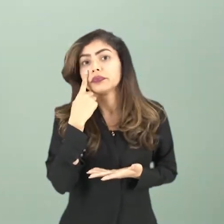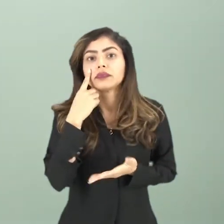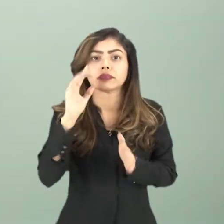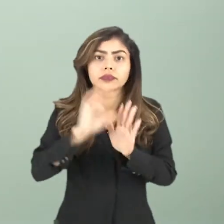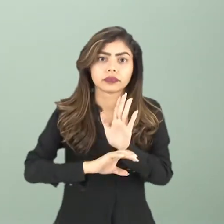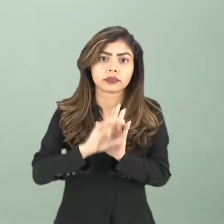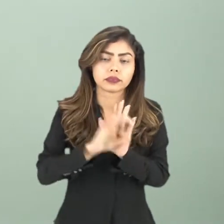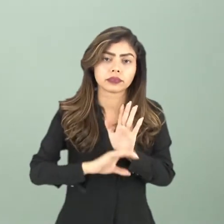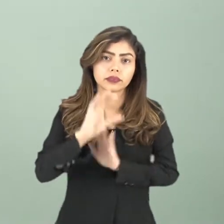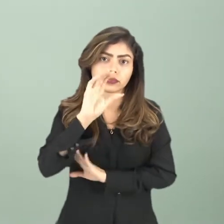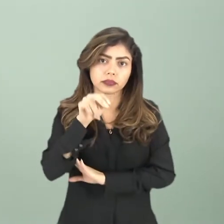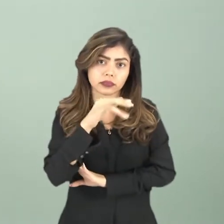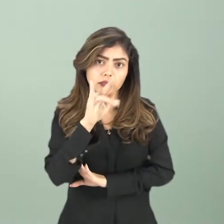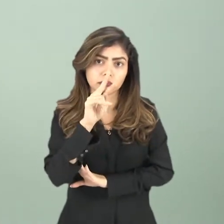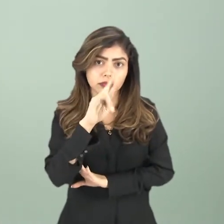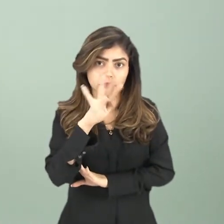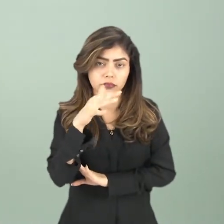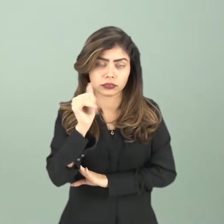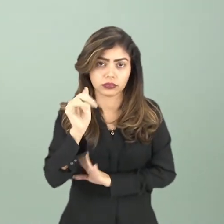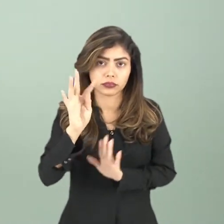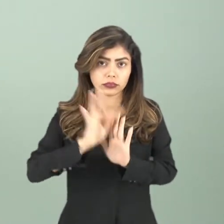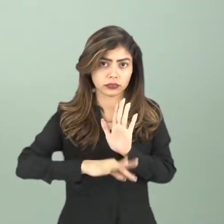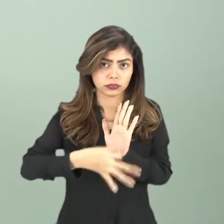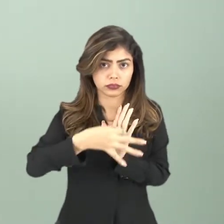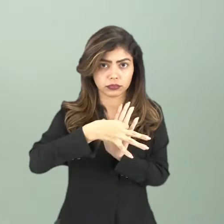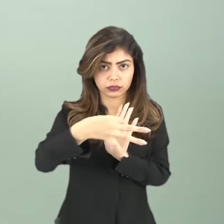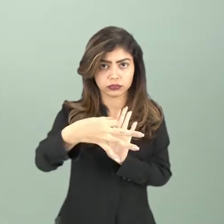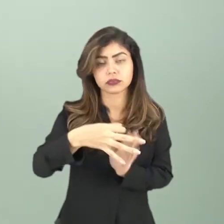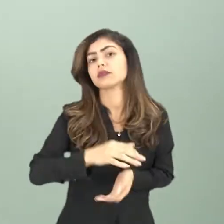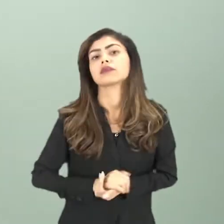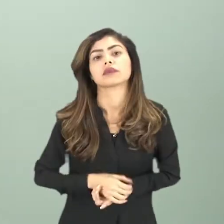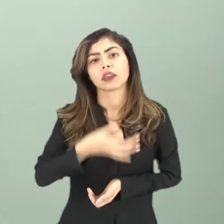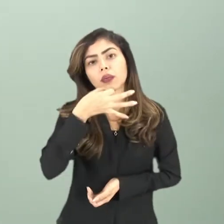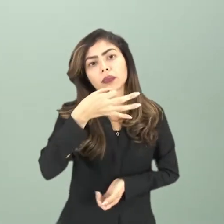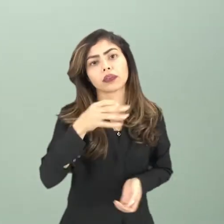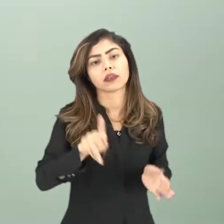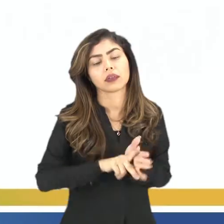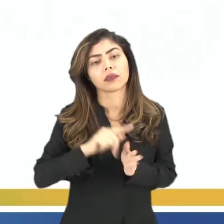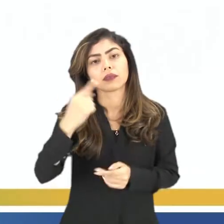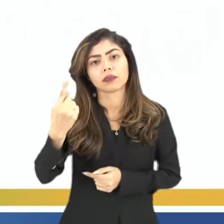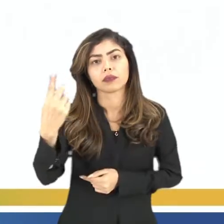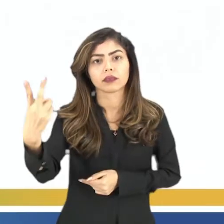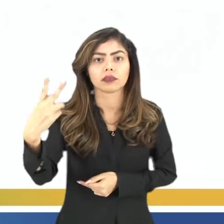de conjunções quanto de texto de opinião, um após o outro.